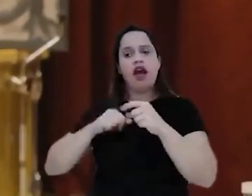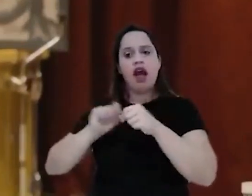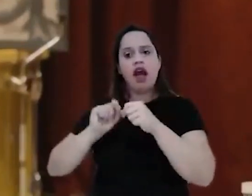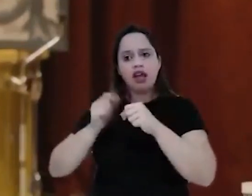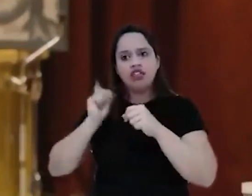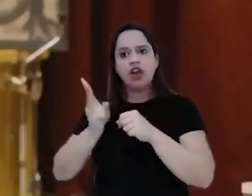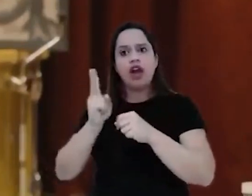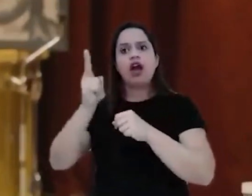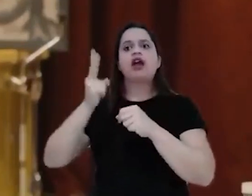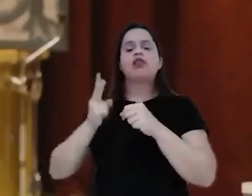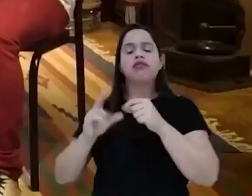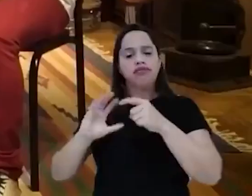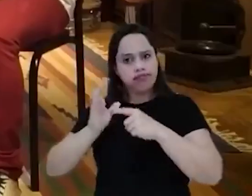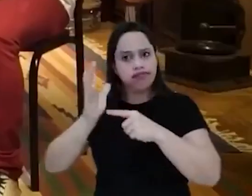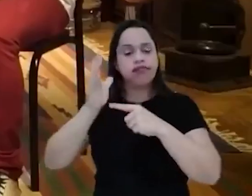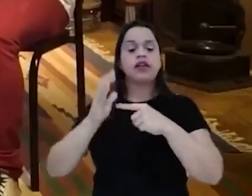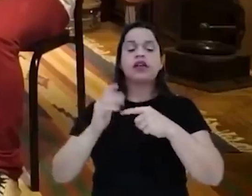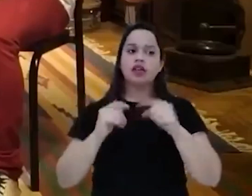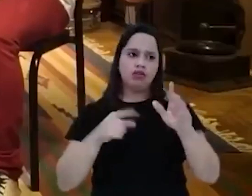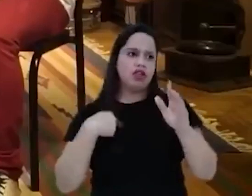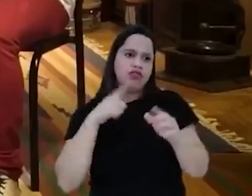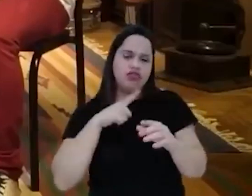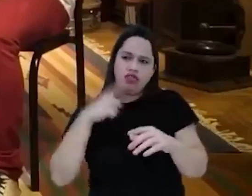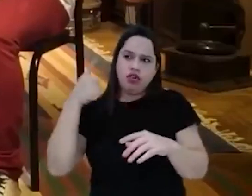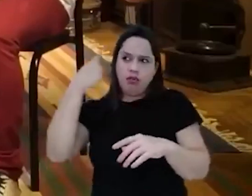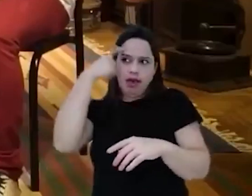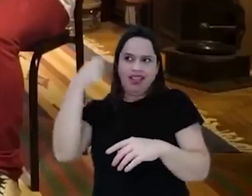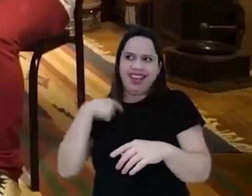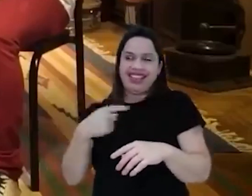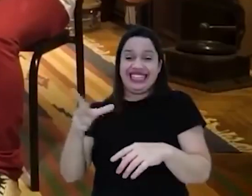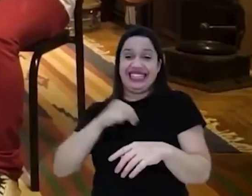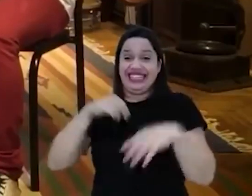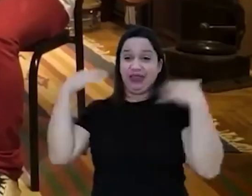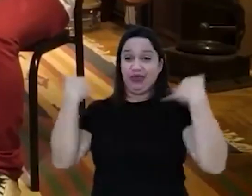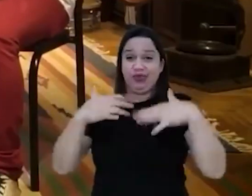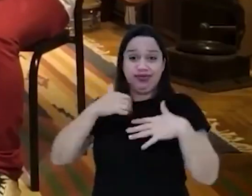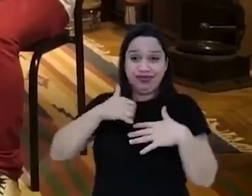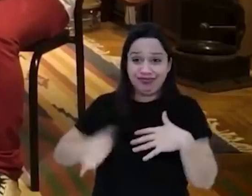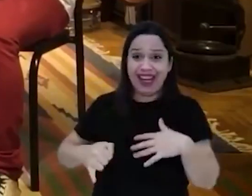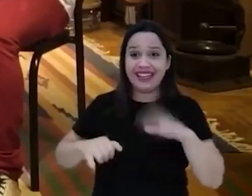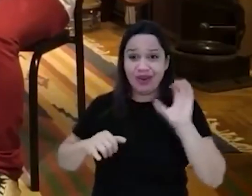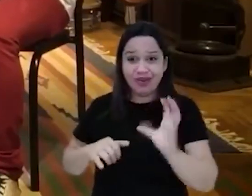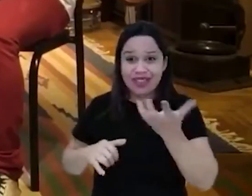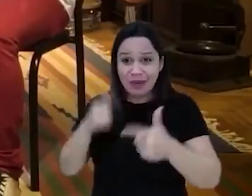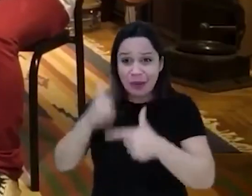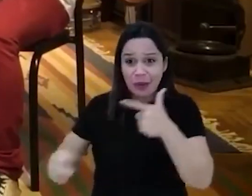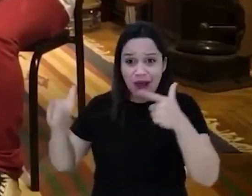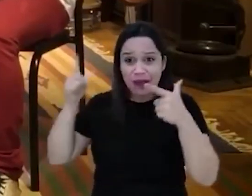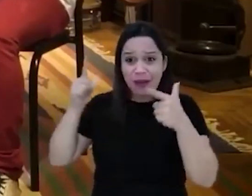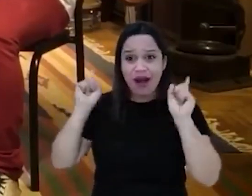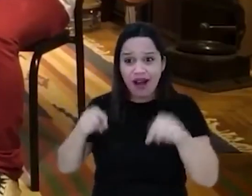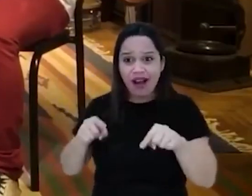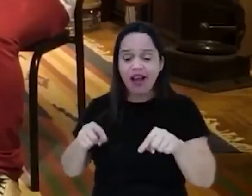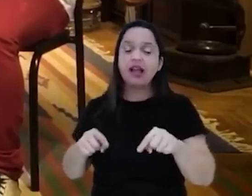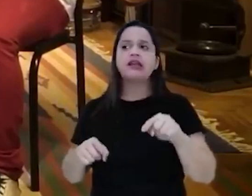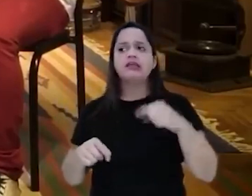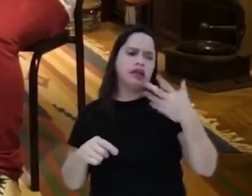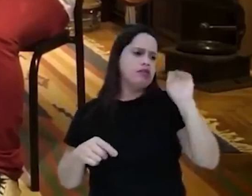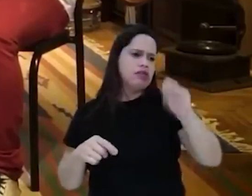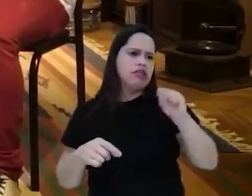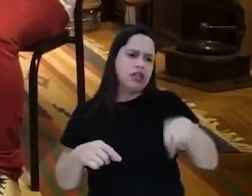voltar o motor vai voltar às vezes vão voltar sabe que tinha uma noção que tipo assim deu merda porque tipo seria escritório fala assim para ir não às vezes